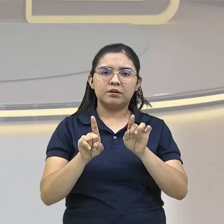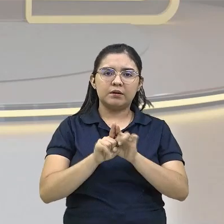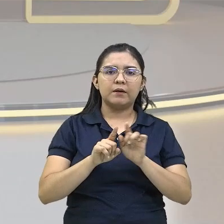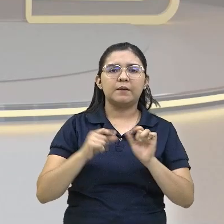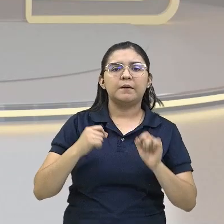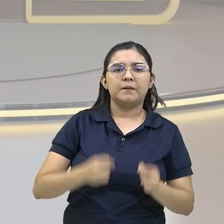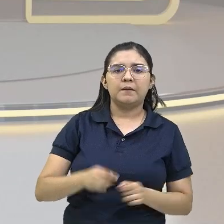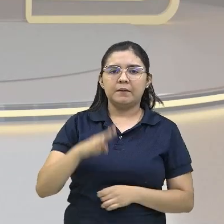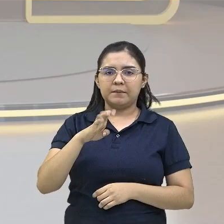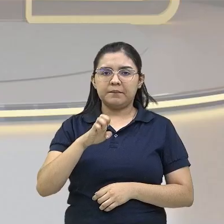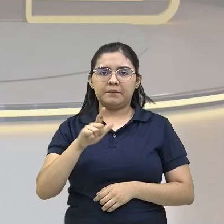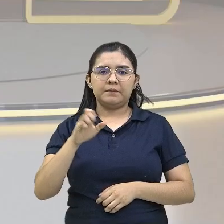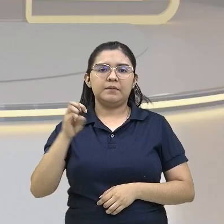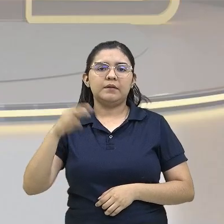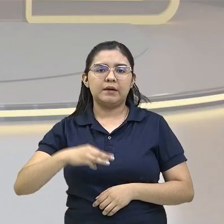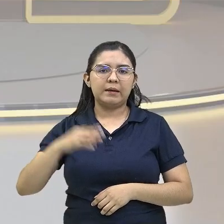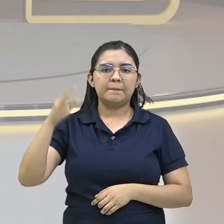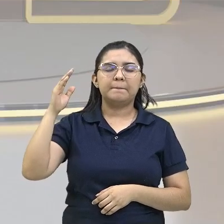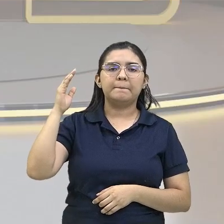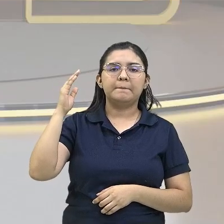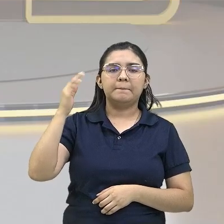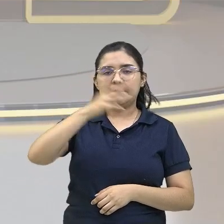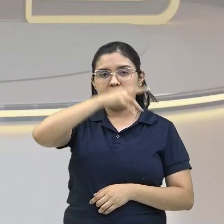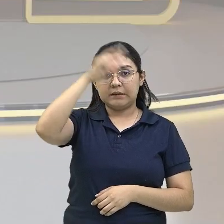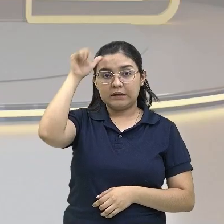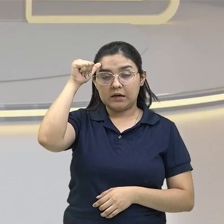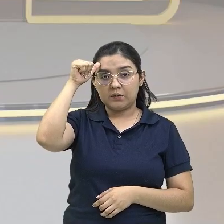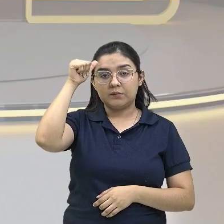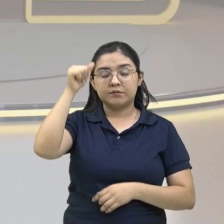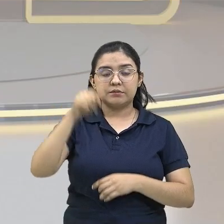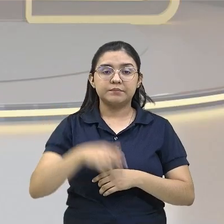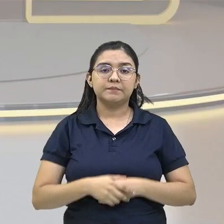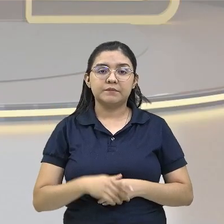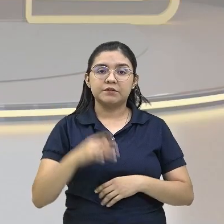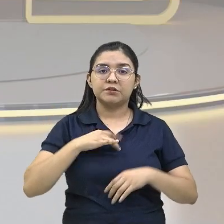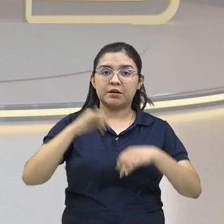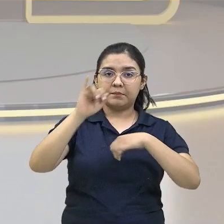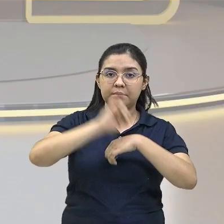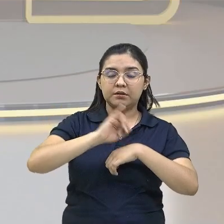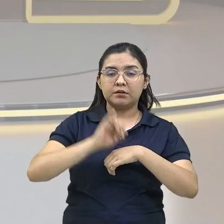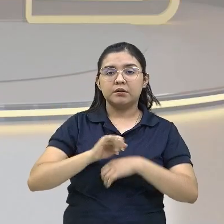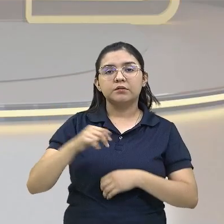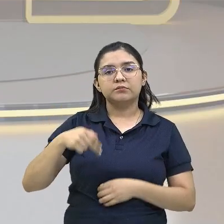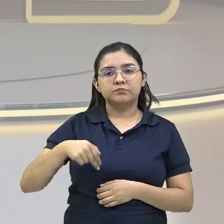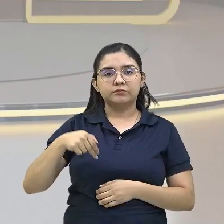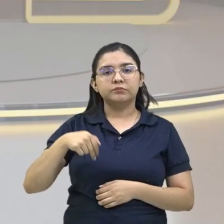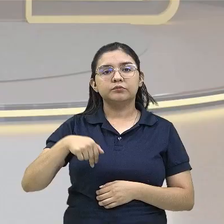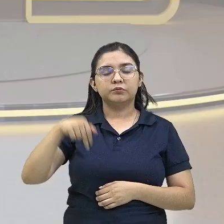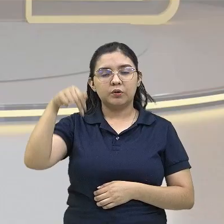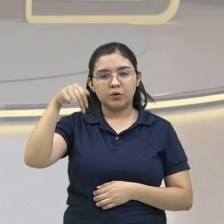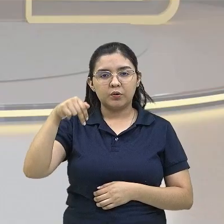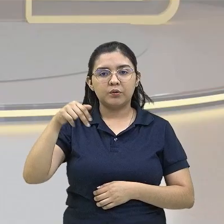Belém, Manaus, né, essas grandes capitais da região norte, concentrando aí esse processo de urbanização,